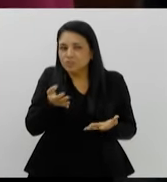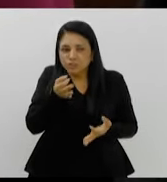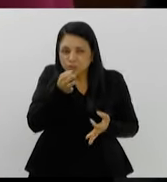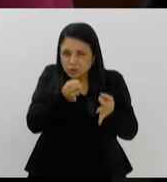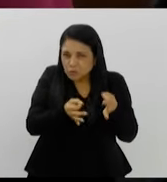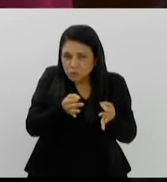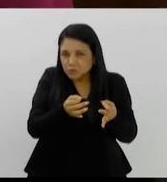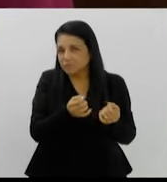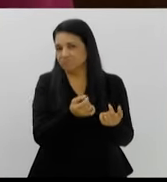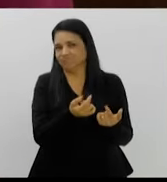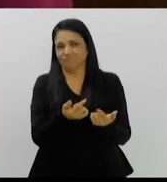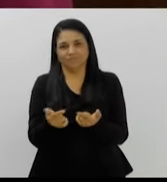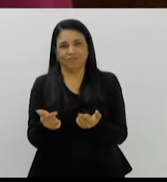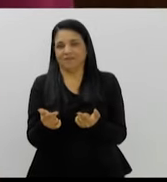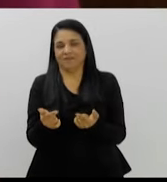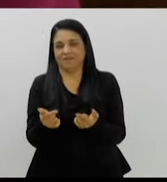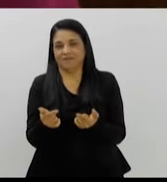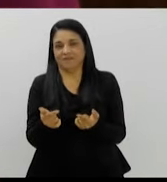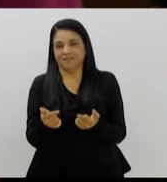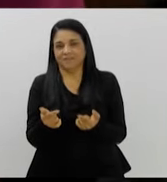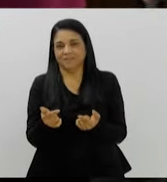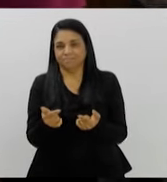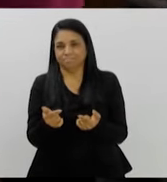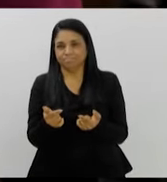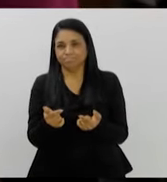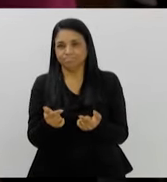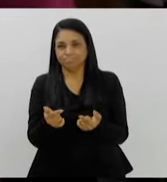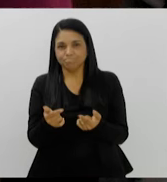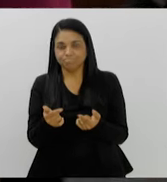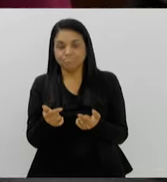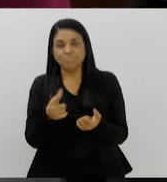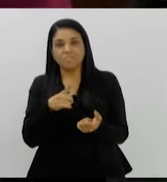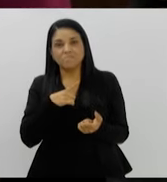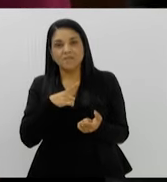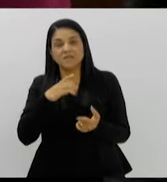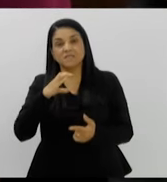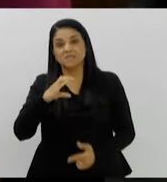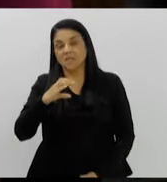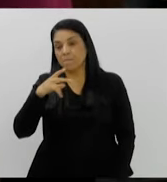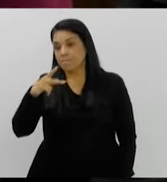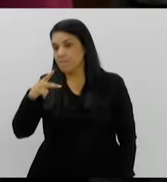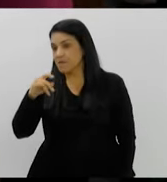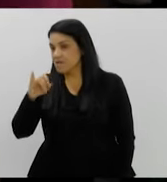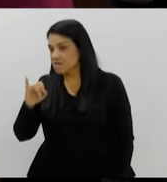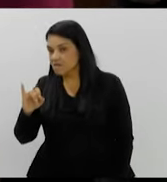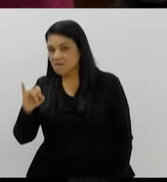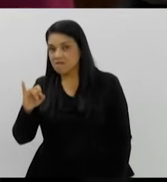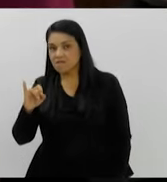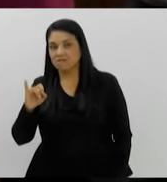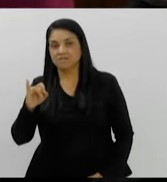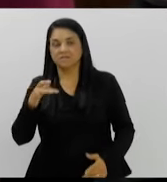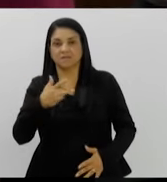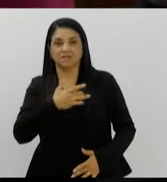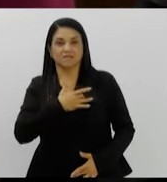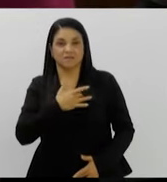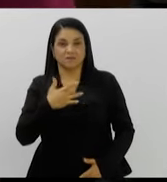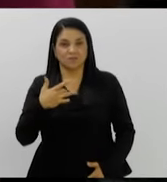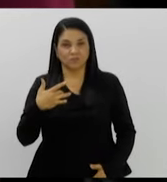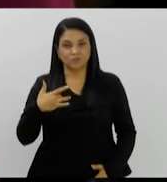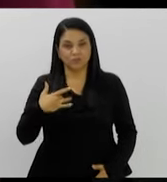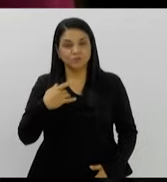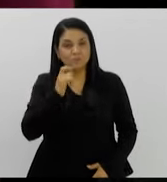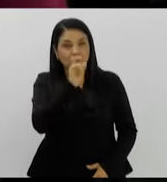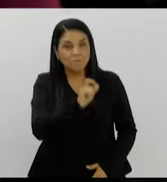justa no caso específico da CPI da saúde para as para as